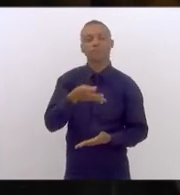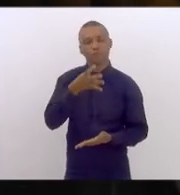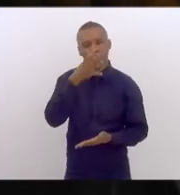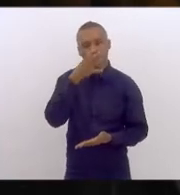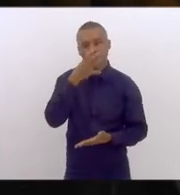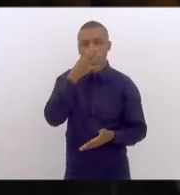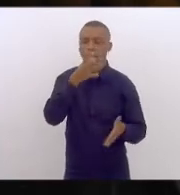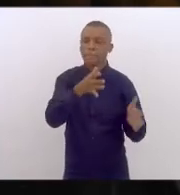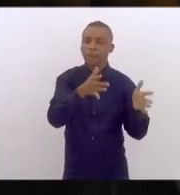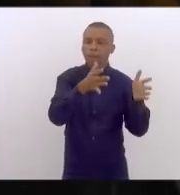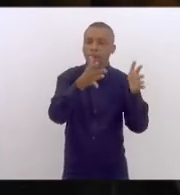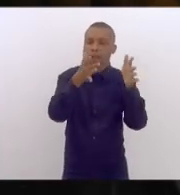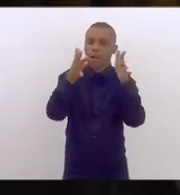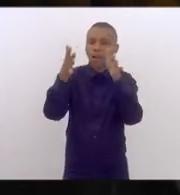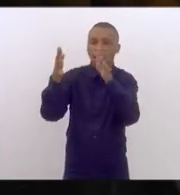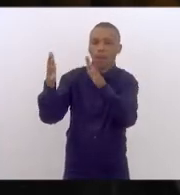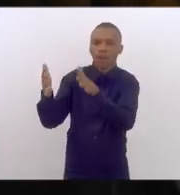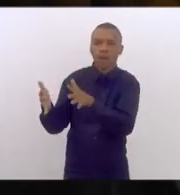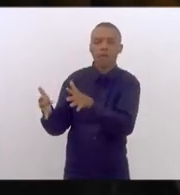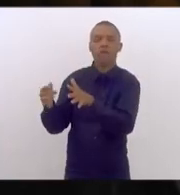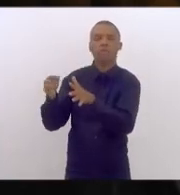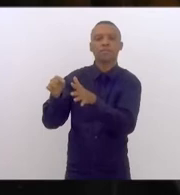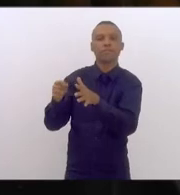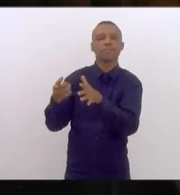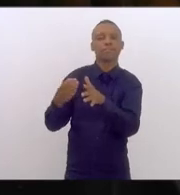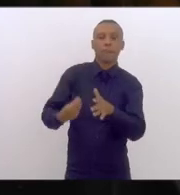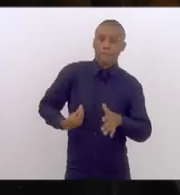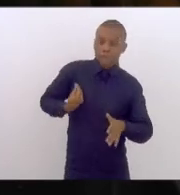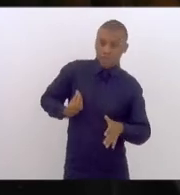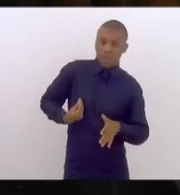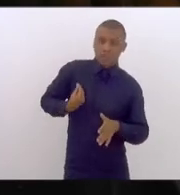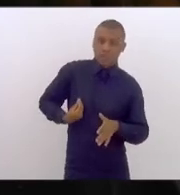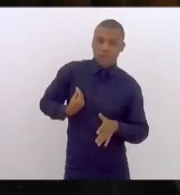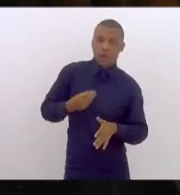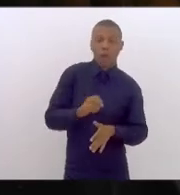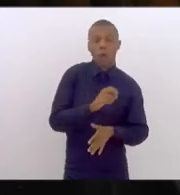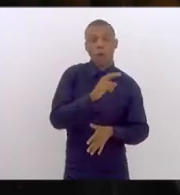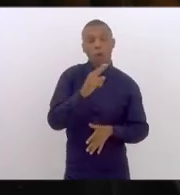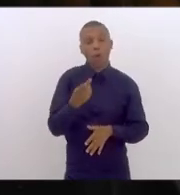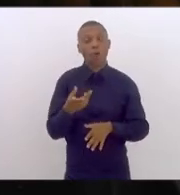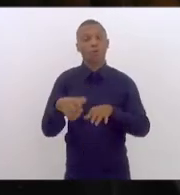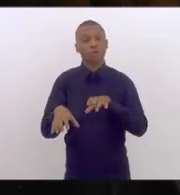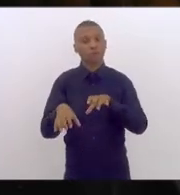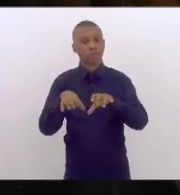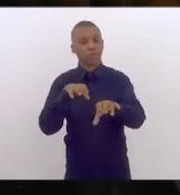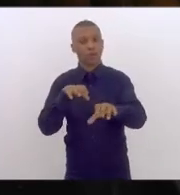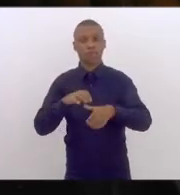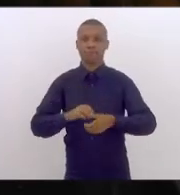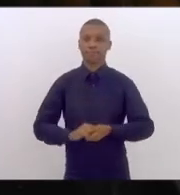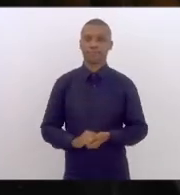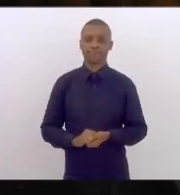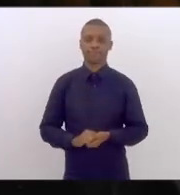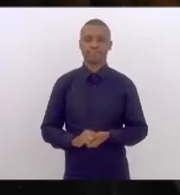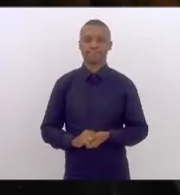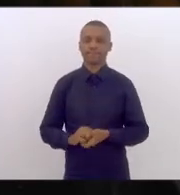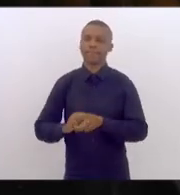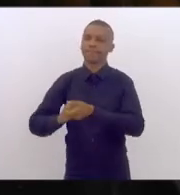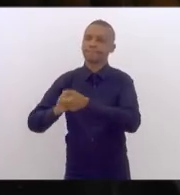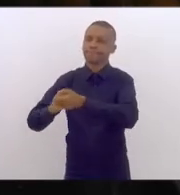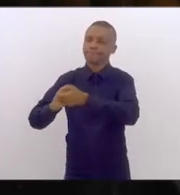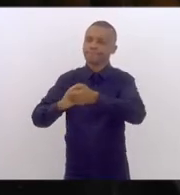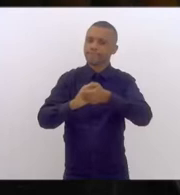assistem de forma presencial ou remota senhoras e